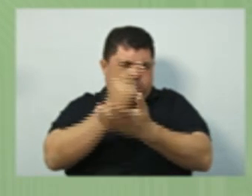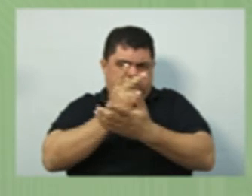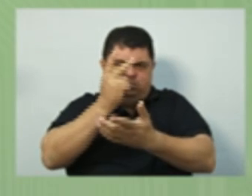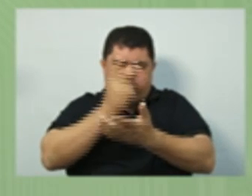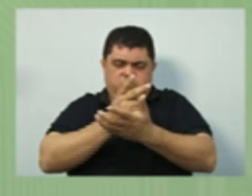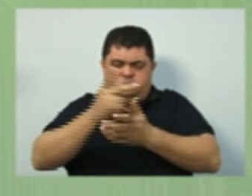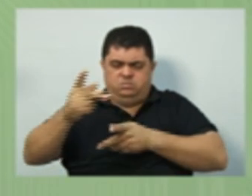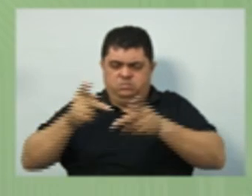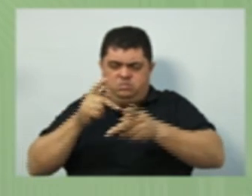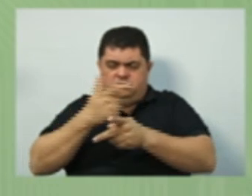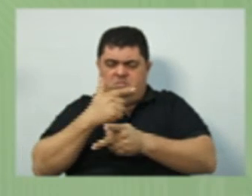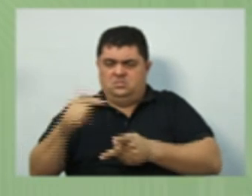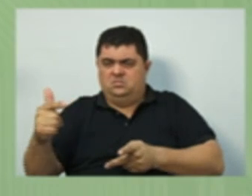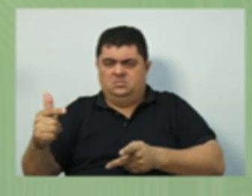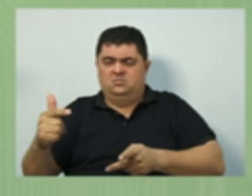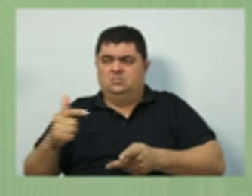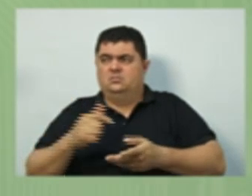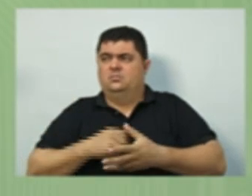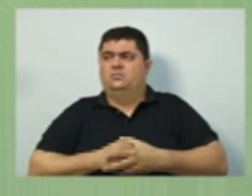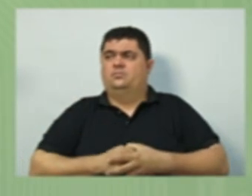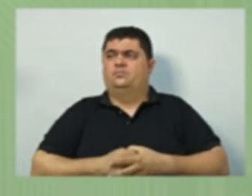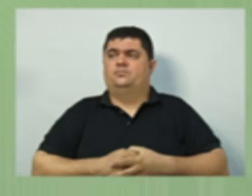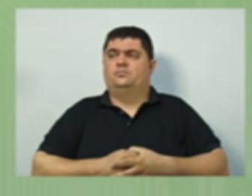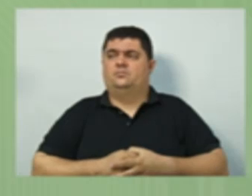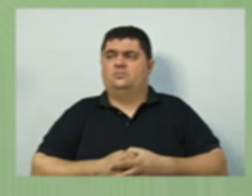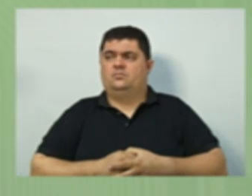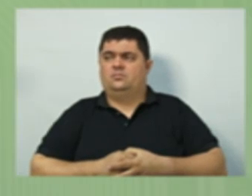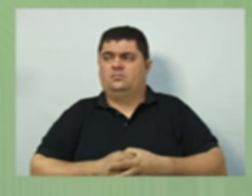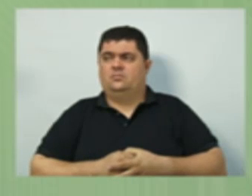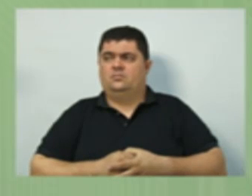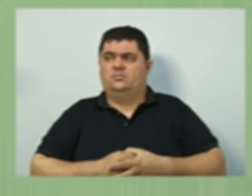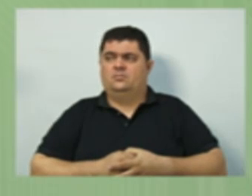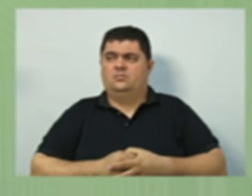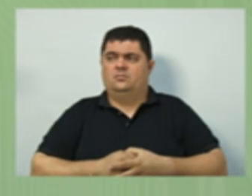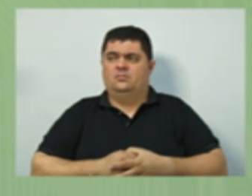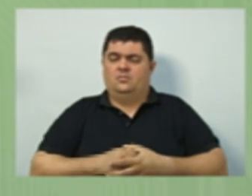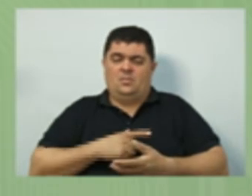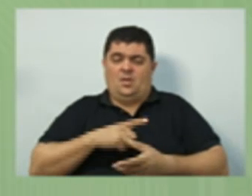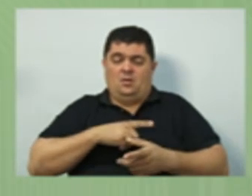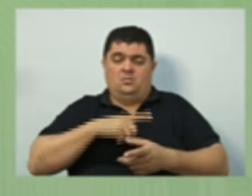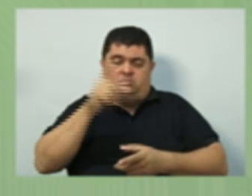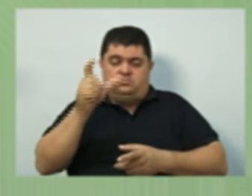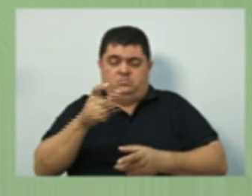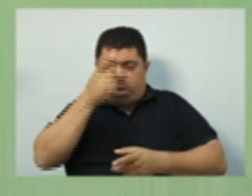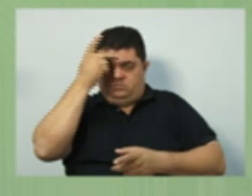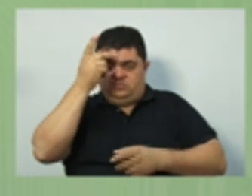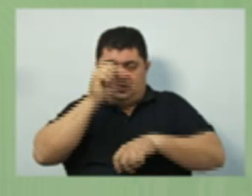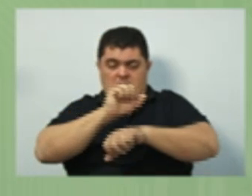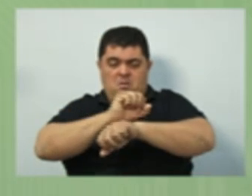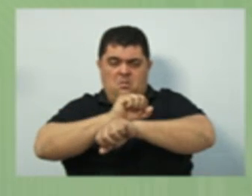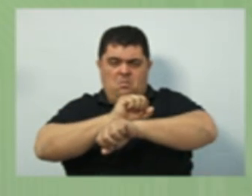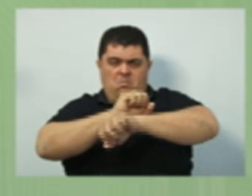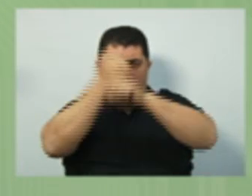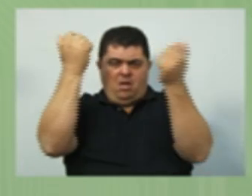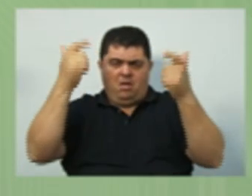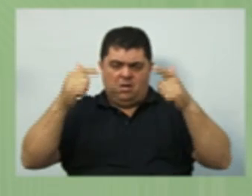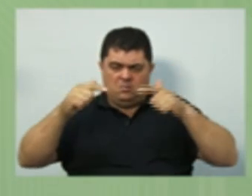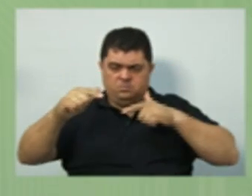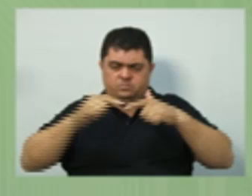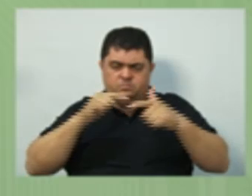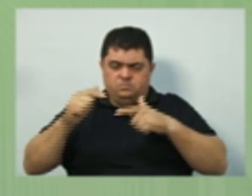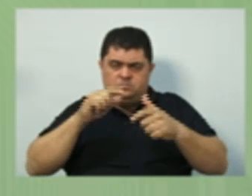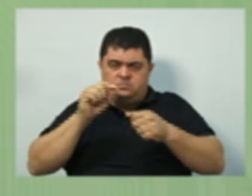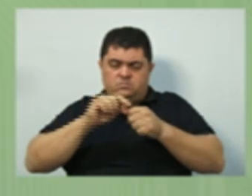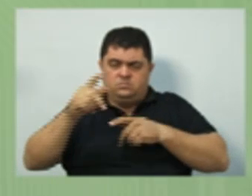viabilizar projetos e concretizar sonhos. Como condição de humanização, o trabalho liberta ao